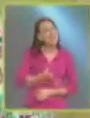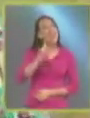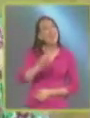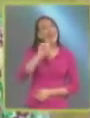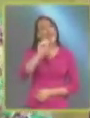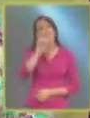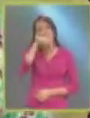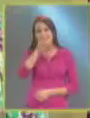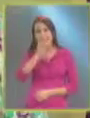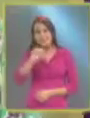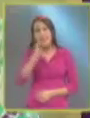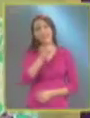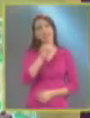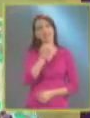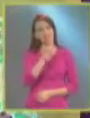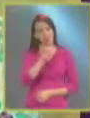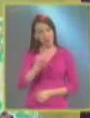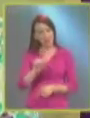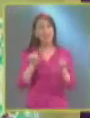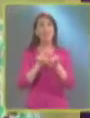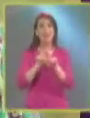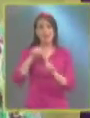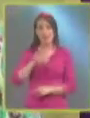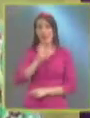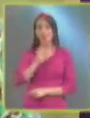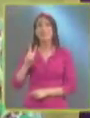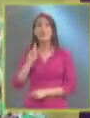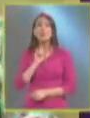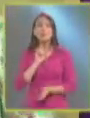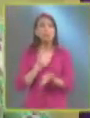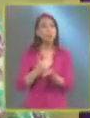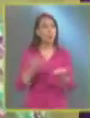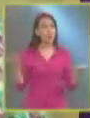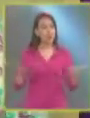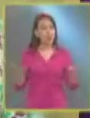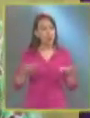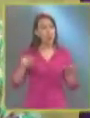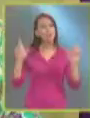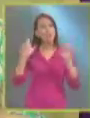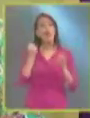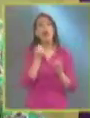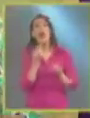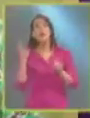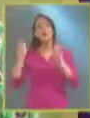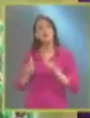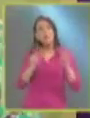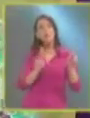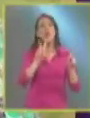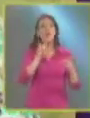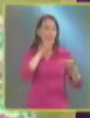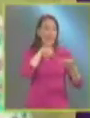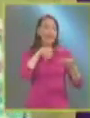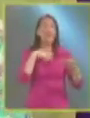Luzia. E a Rede Minas está lançando hoje uma campanha. Alguns apresentadores aqui da televisão vão gravar livros, né?